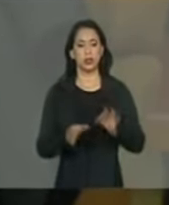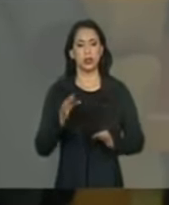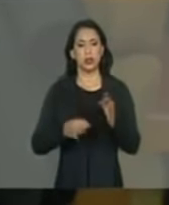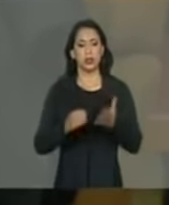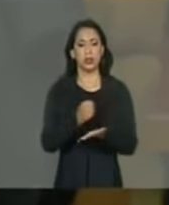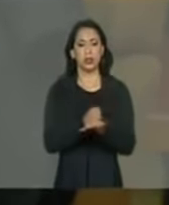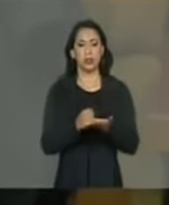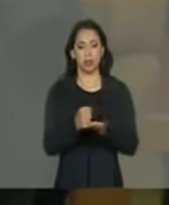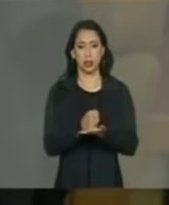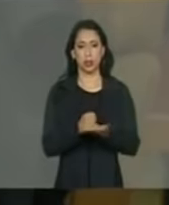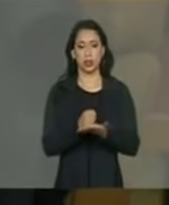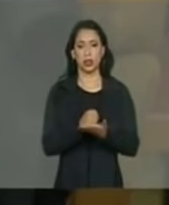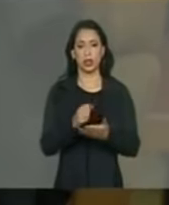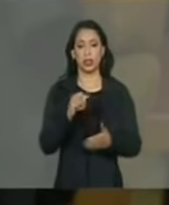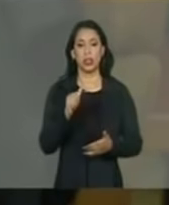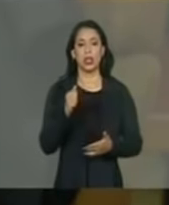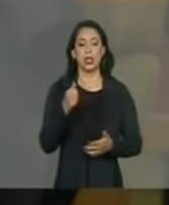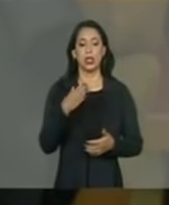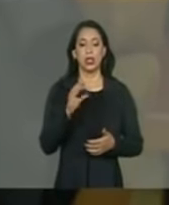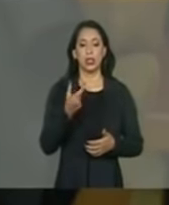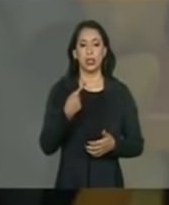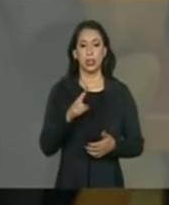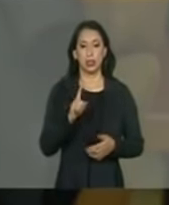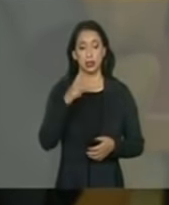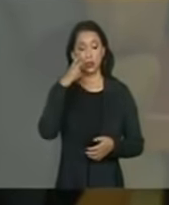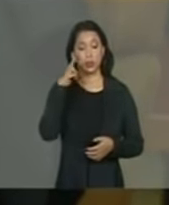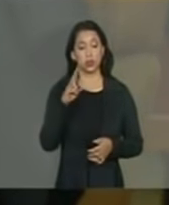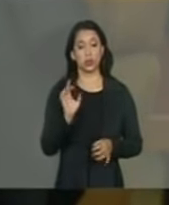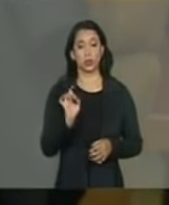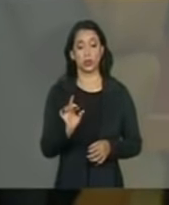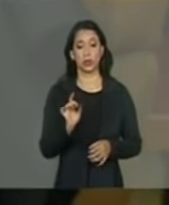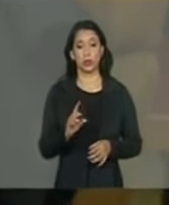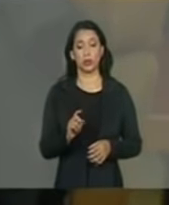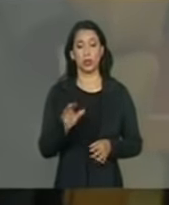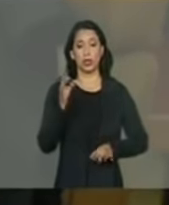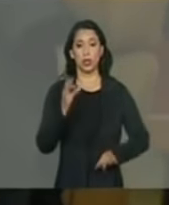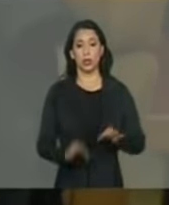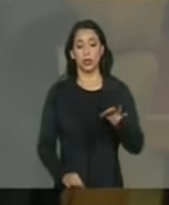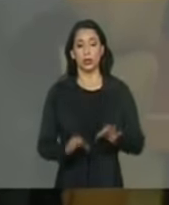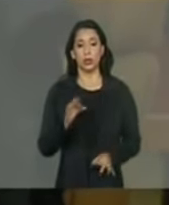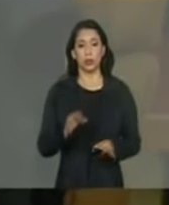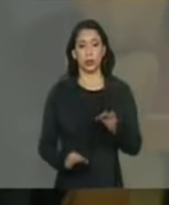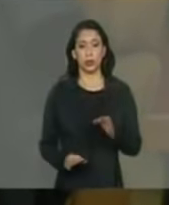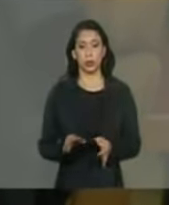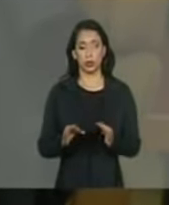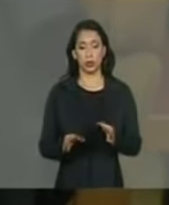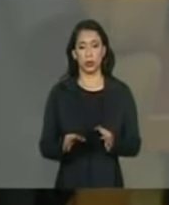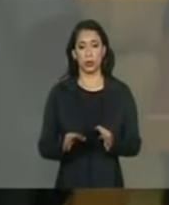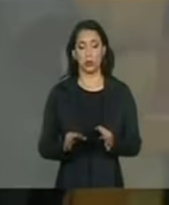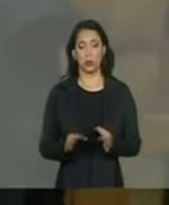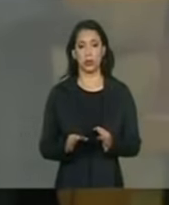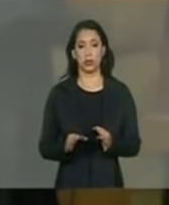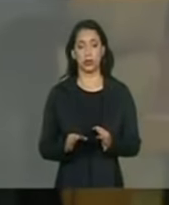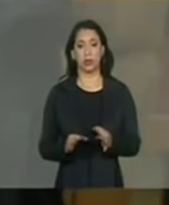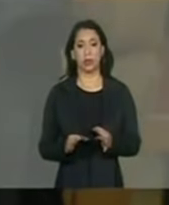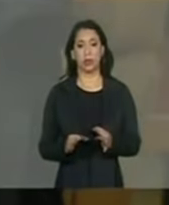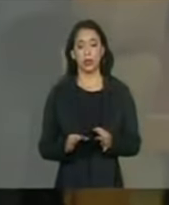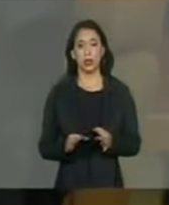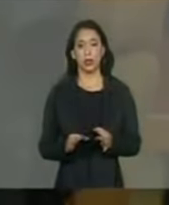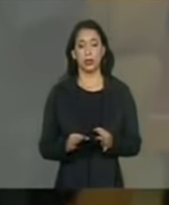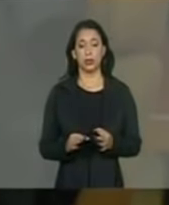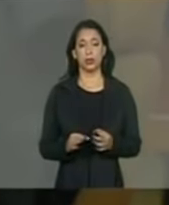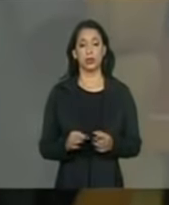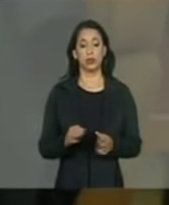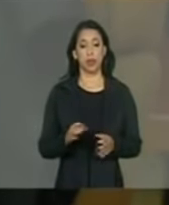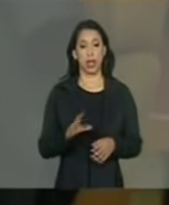a ação de revisão criminal só poderá proferir um juízo sim dente vai fazer um juízo de cassação